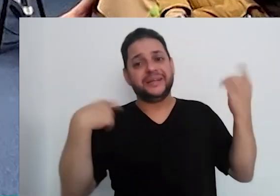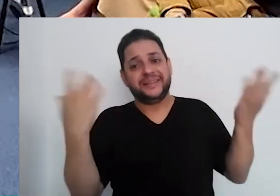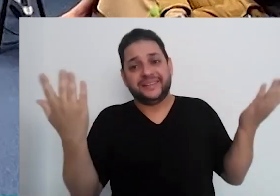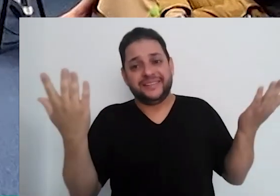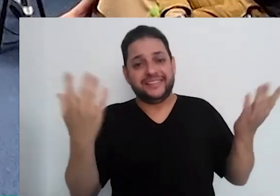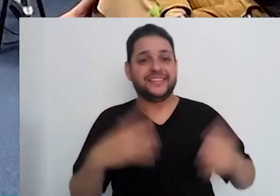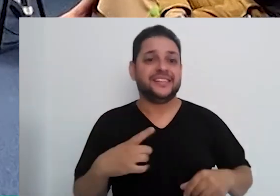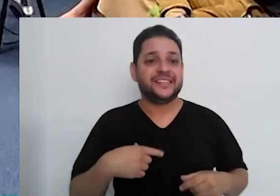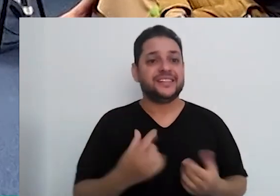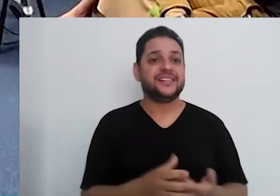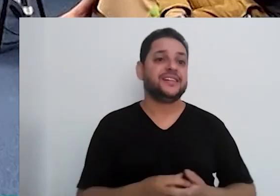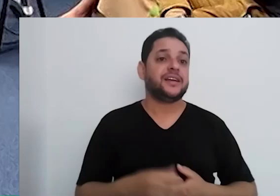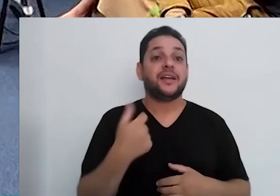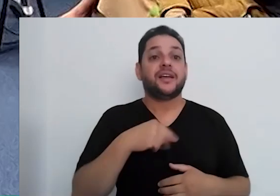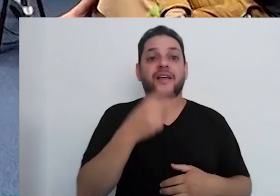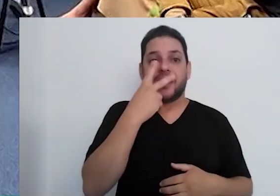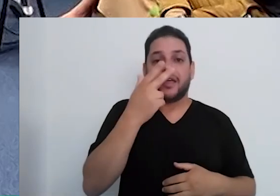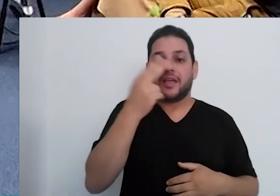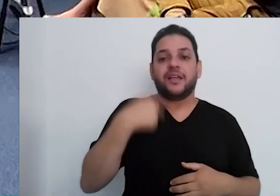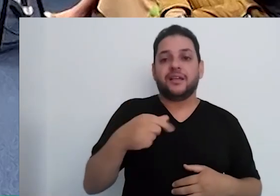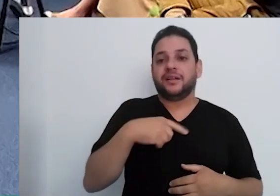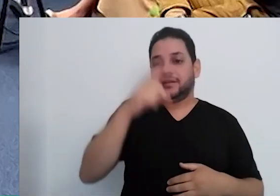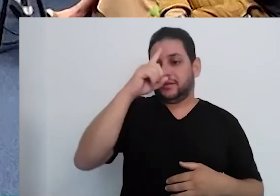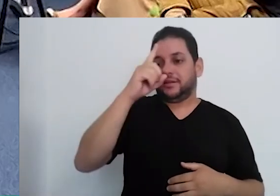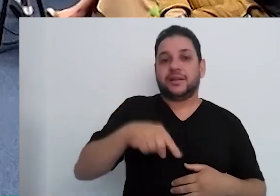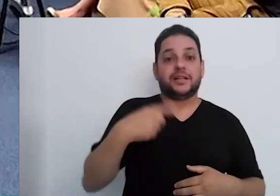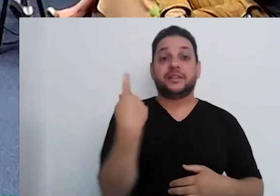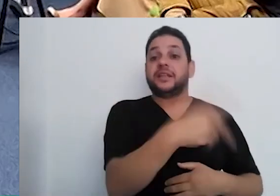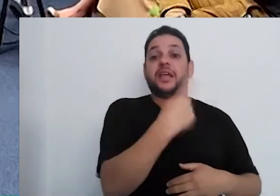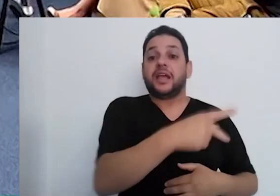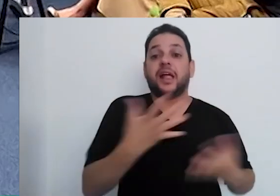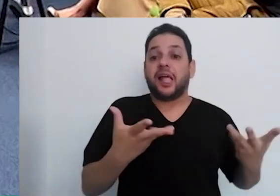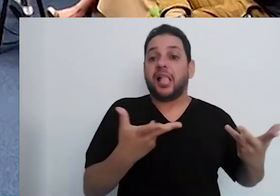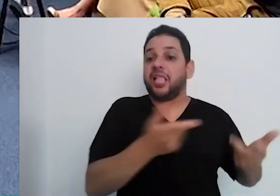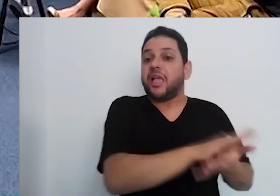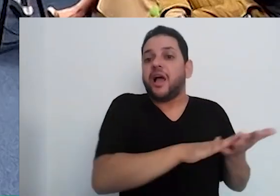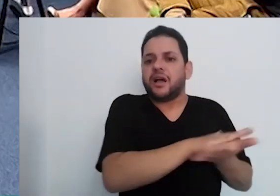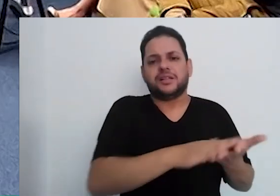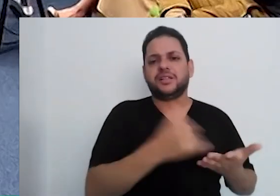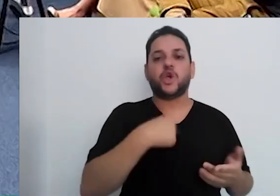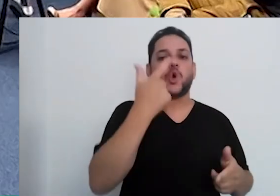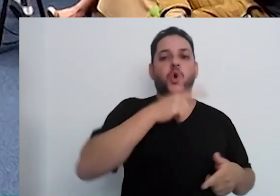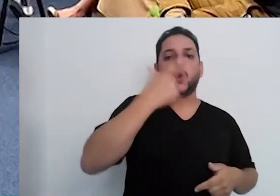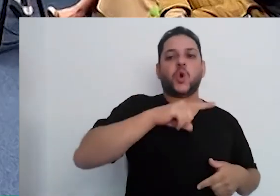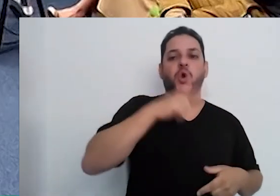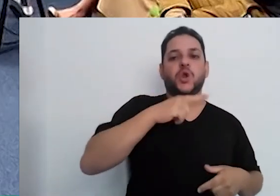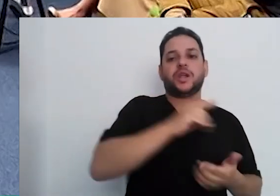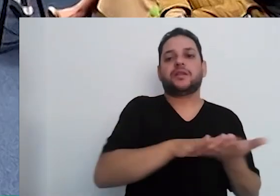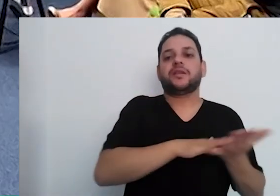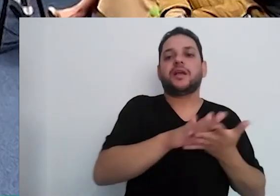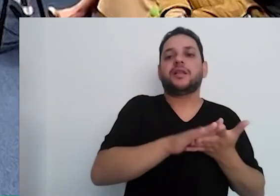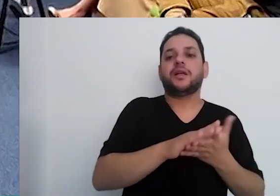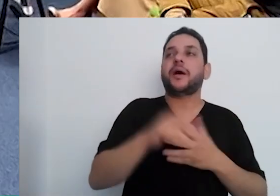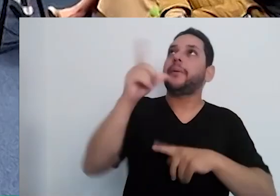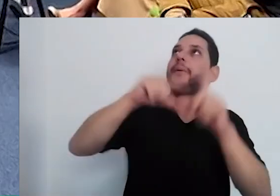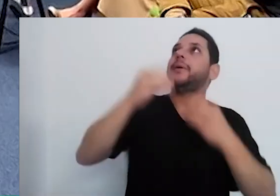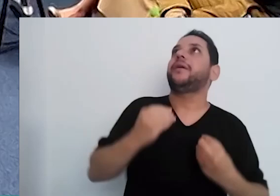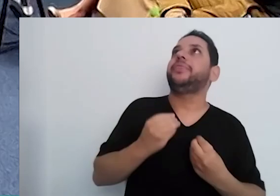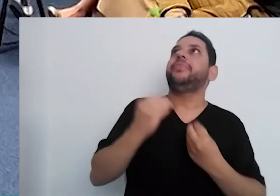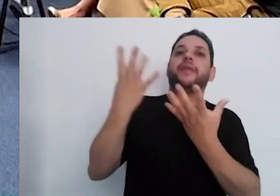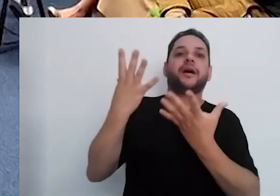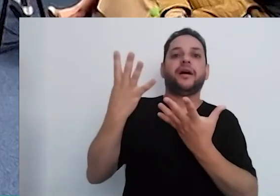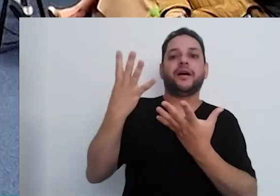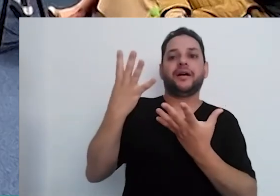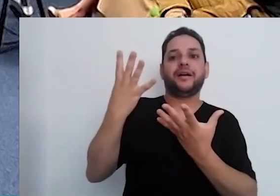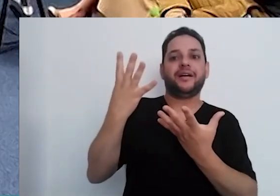coisa realmente parece que ele tá delegando a incompetência dele né dizer não não eu não consegui vamos entregar pros astros não é culpa minha eu não tenho nada a